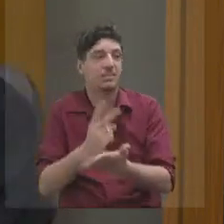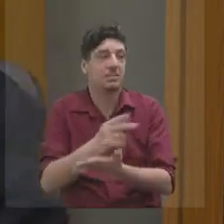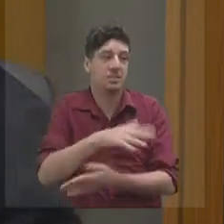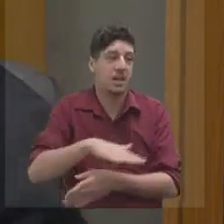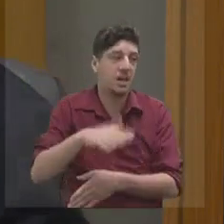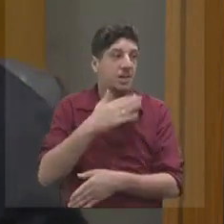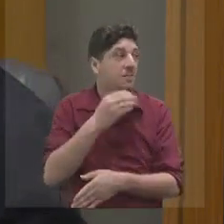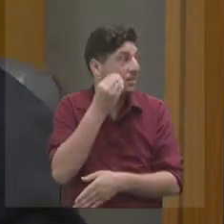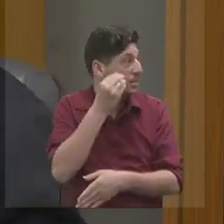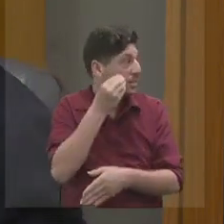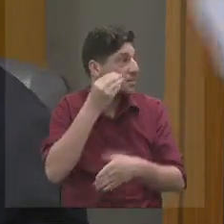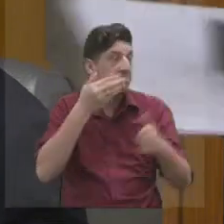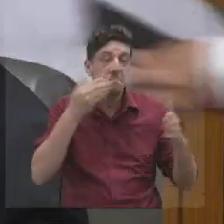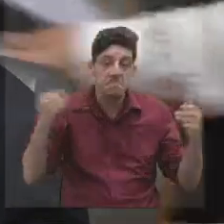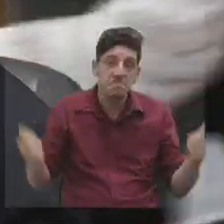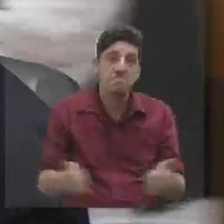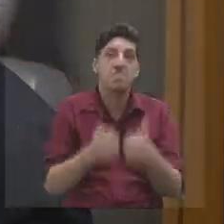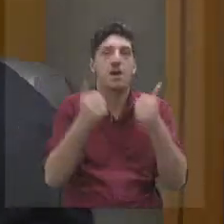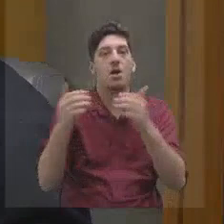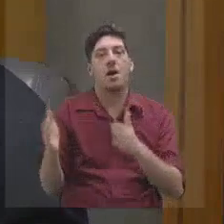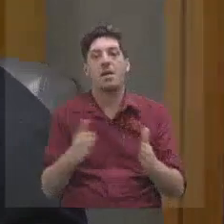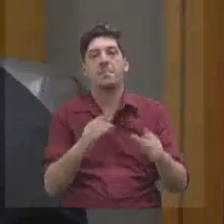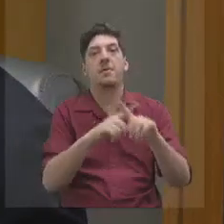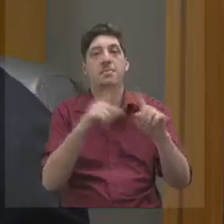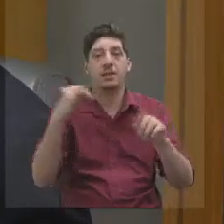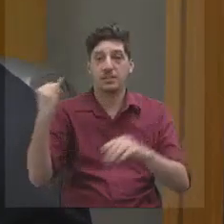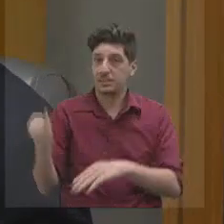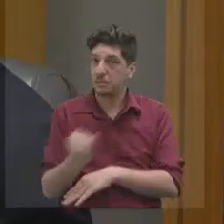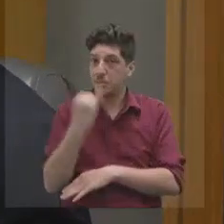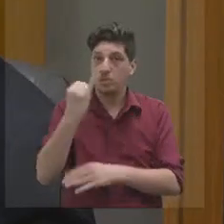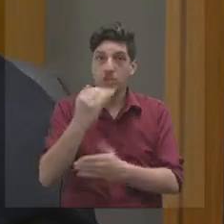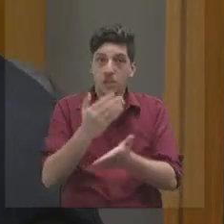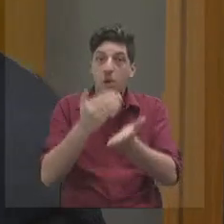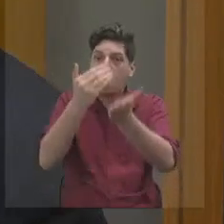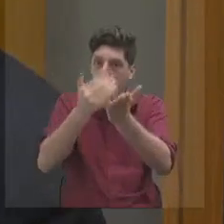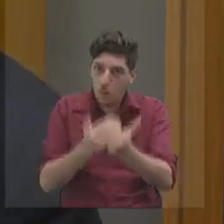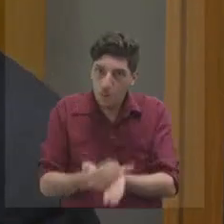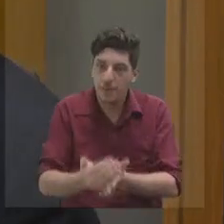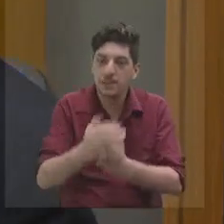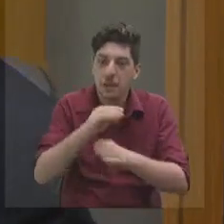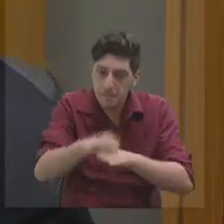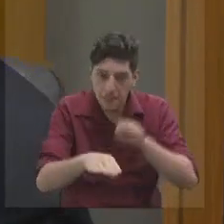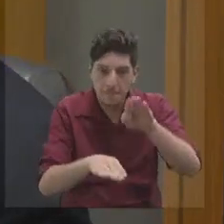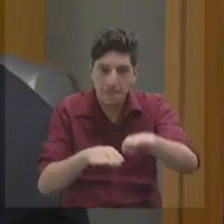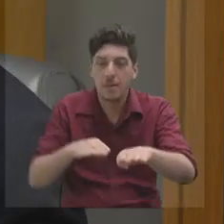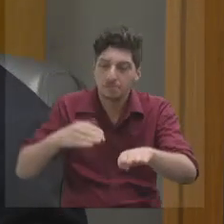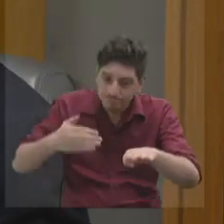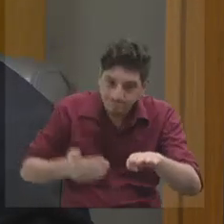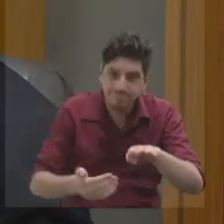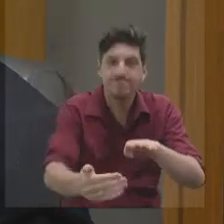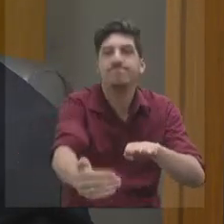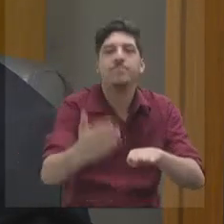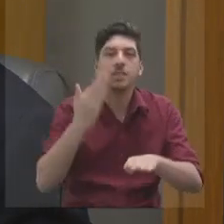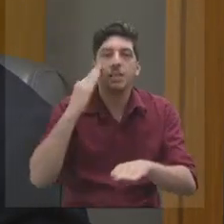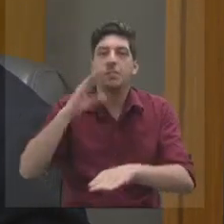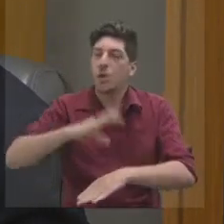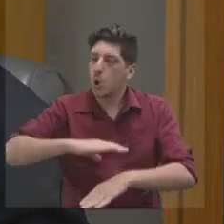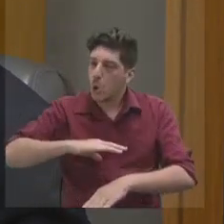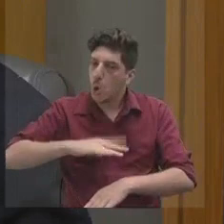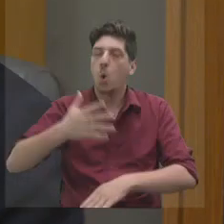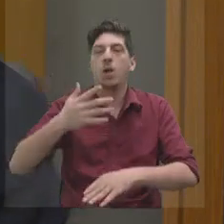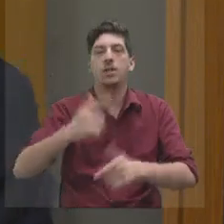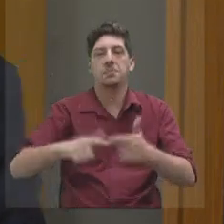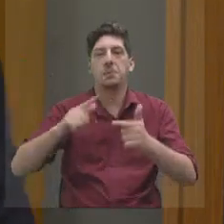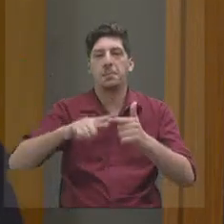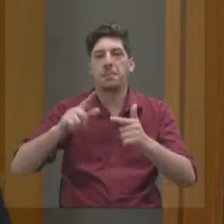rotas Mas o importante tudo é dar o primeiro passo importante é ter coragem de enfrentar os problemas e